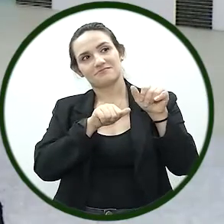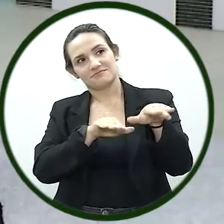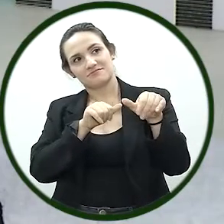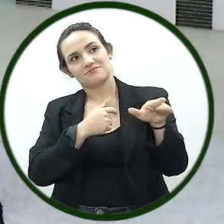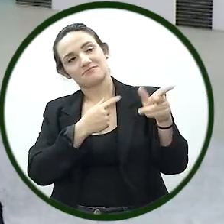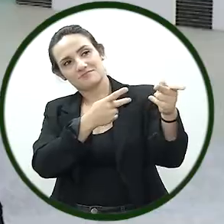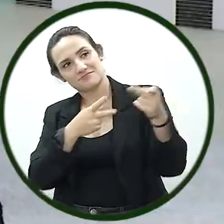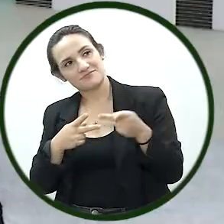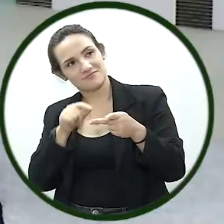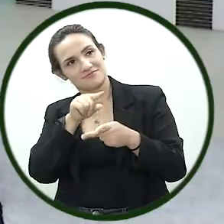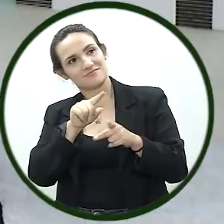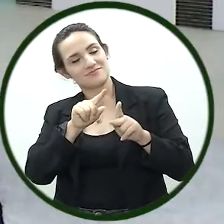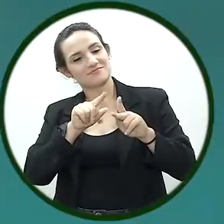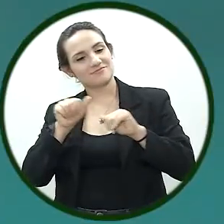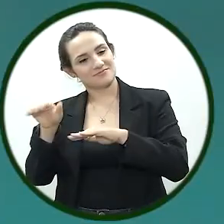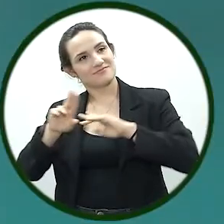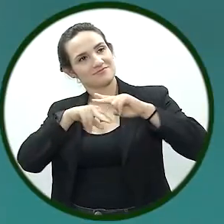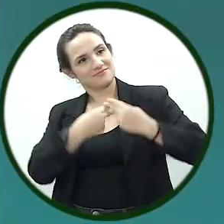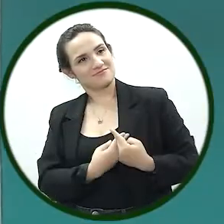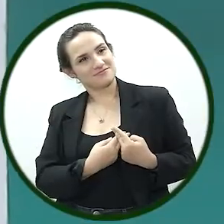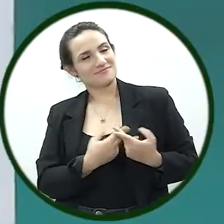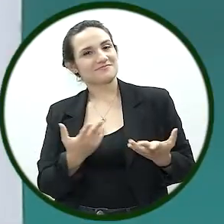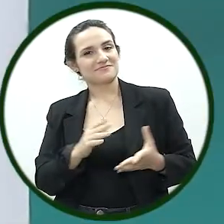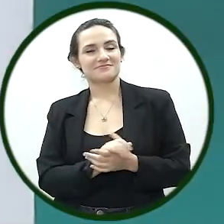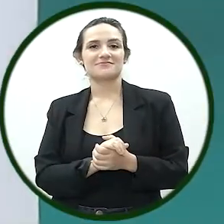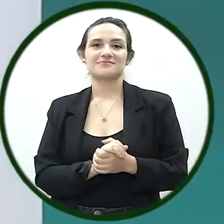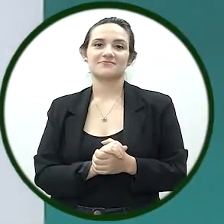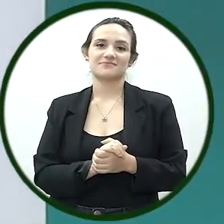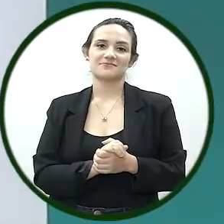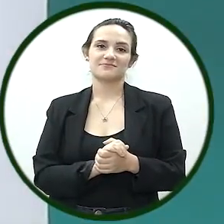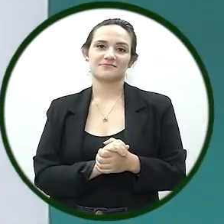legal, combinado. Novamente, a gente se despede e agradece a